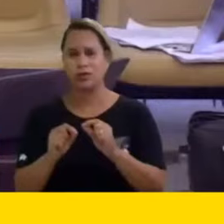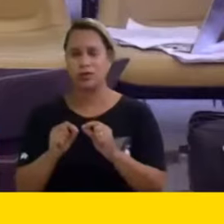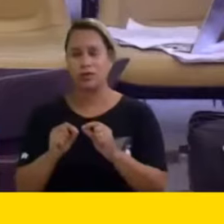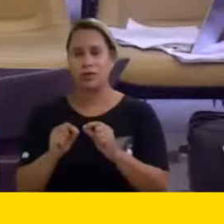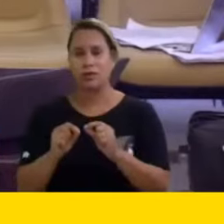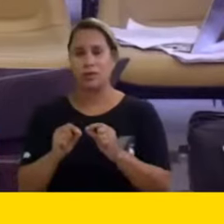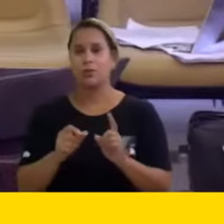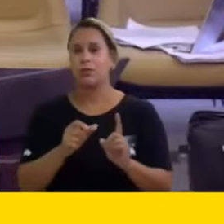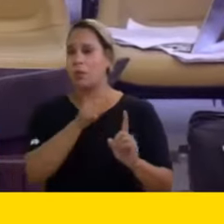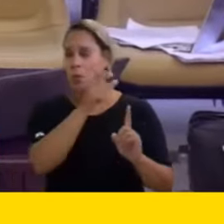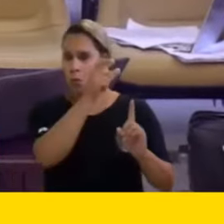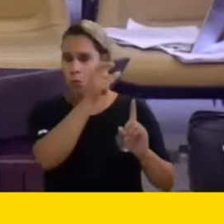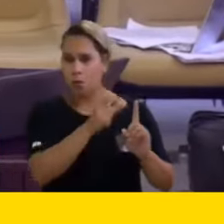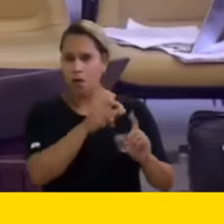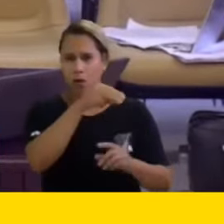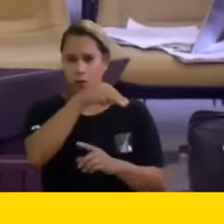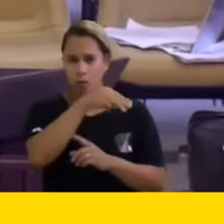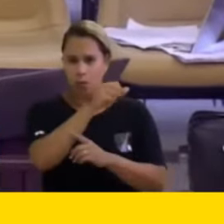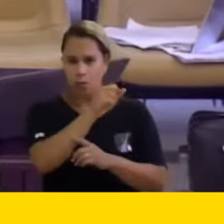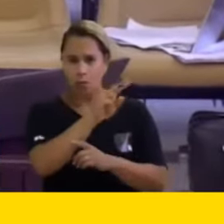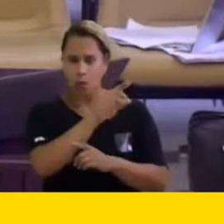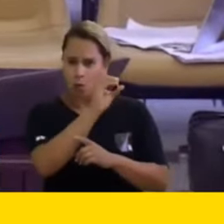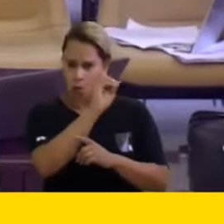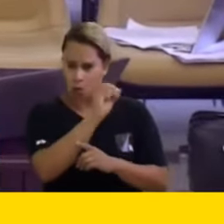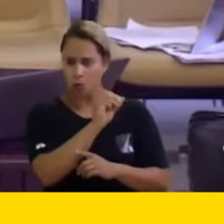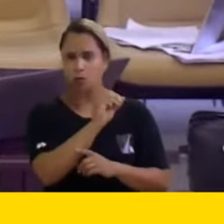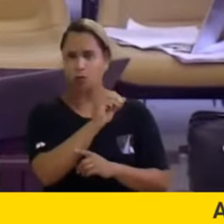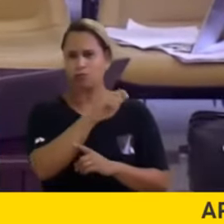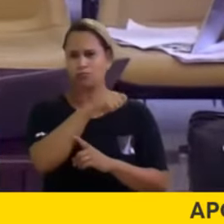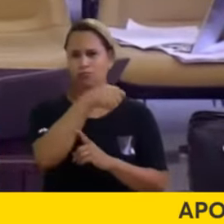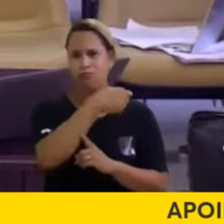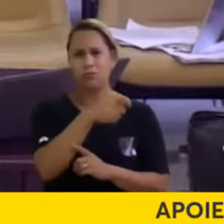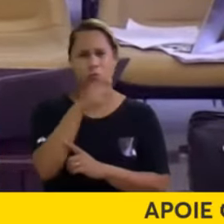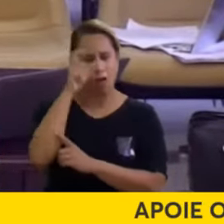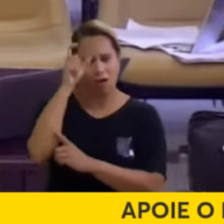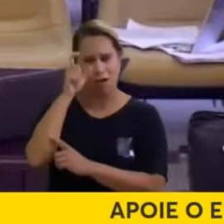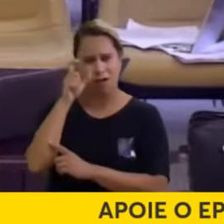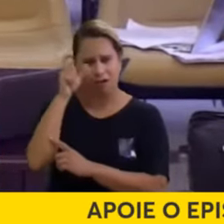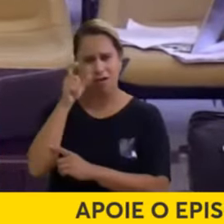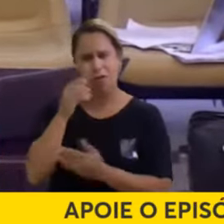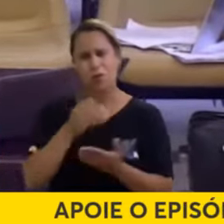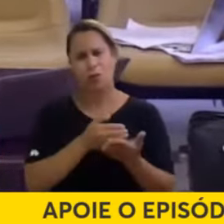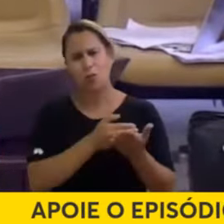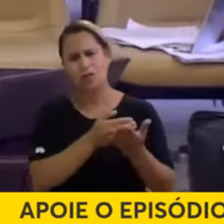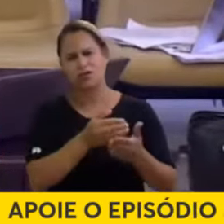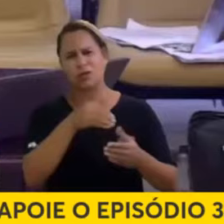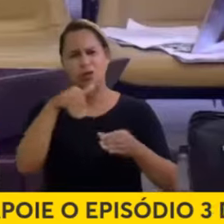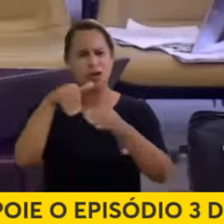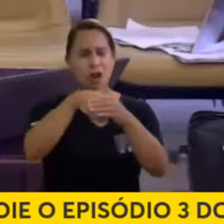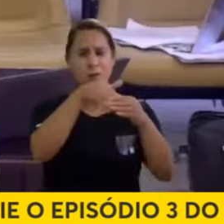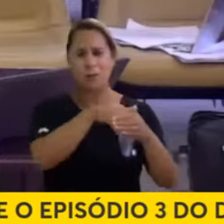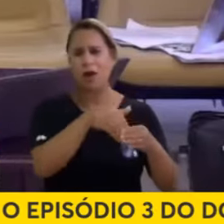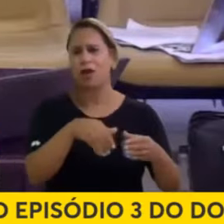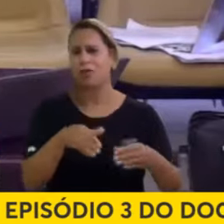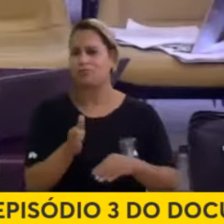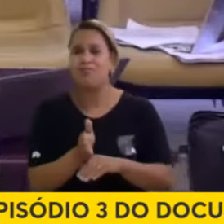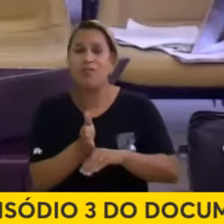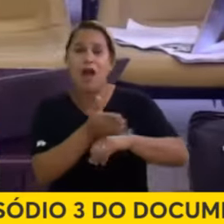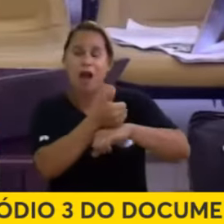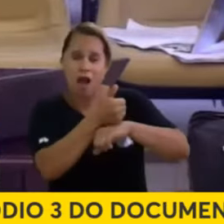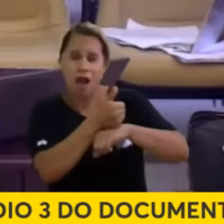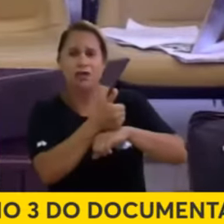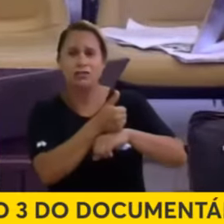uma pré-campanha 8 9 meses antes 10 meses Antes quando voltou dos Estados Unidos fez lá uma pré-campanha